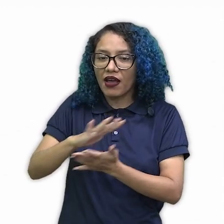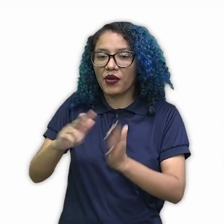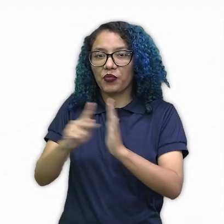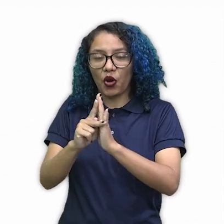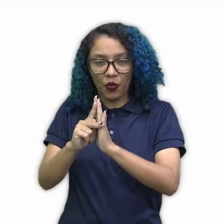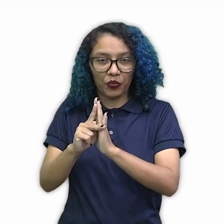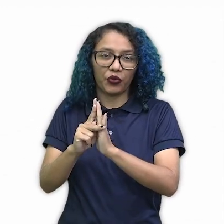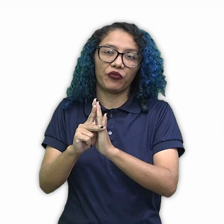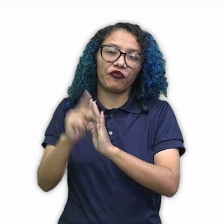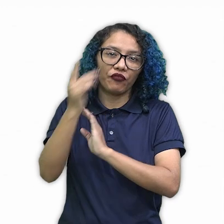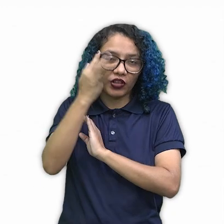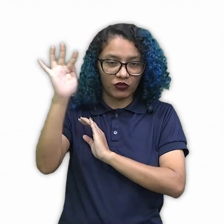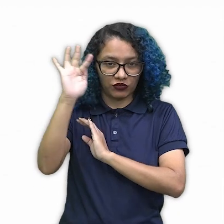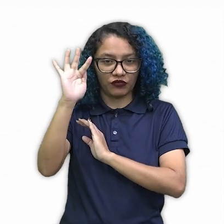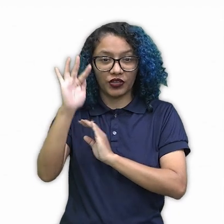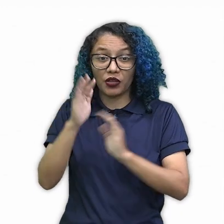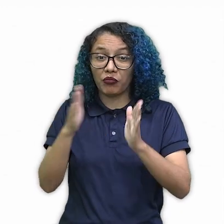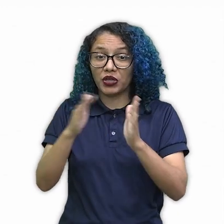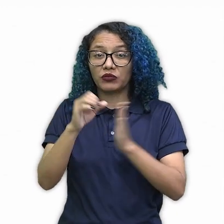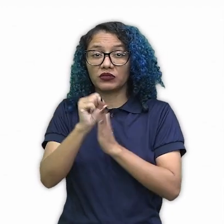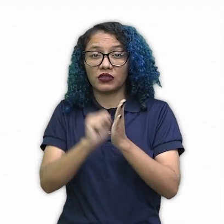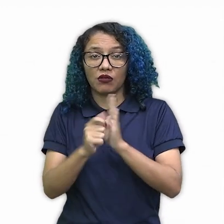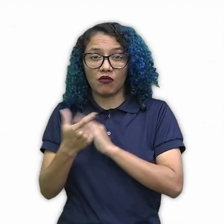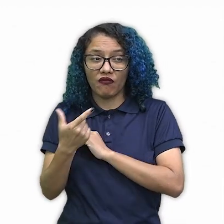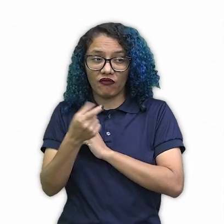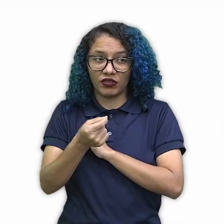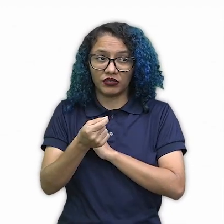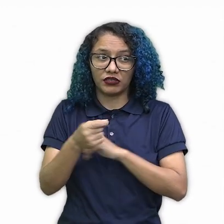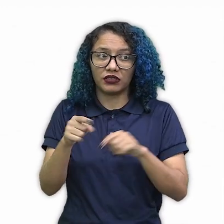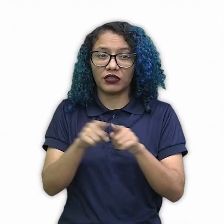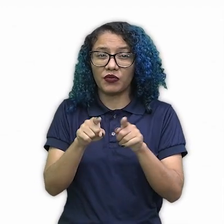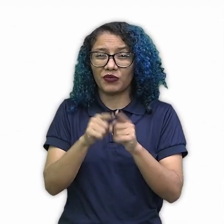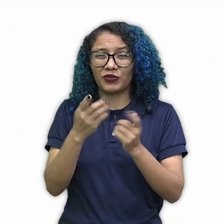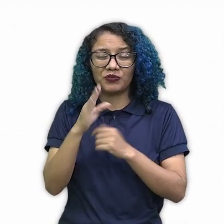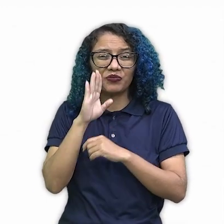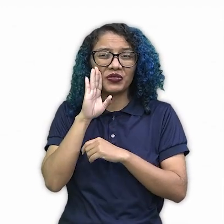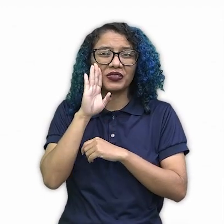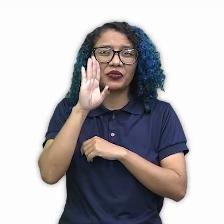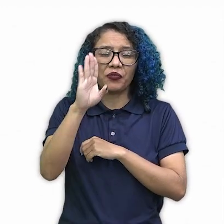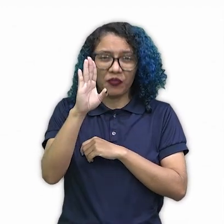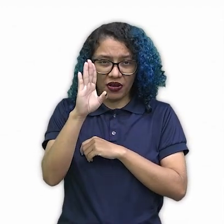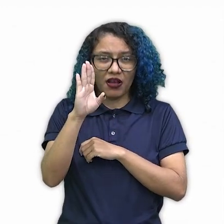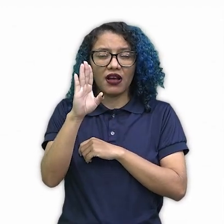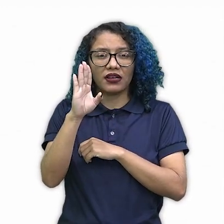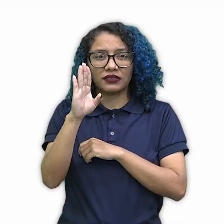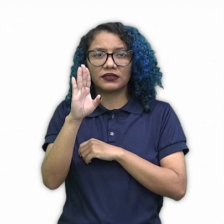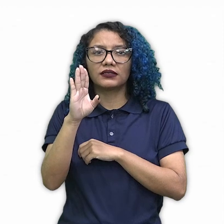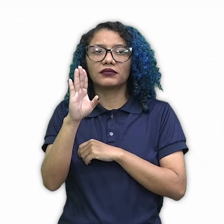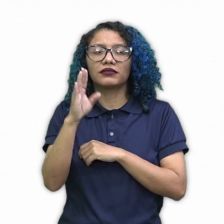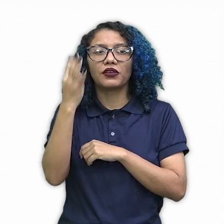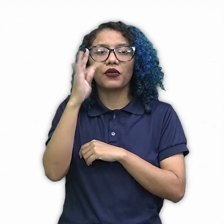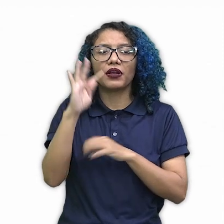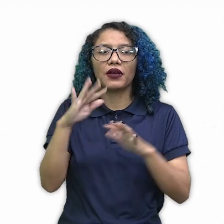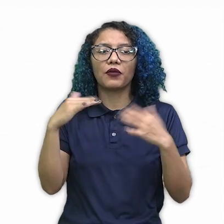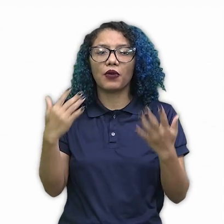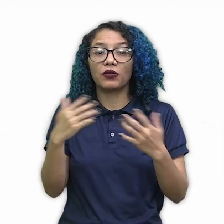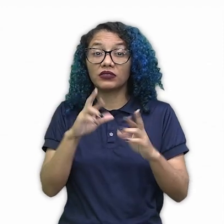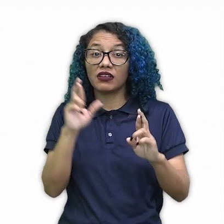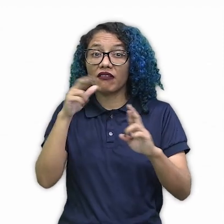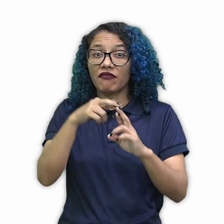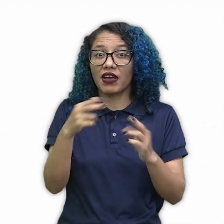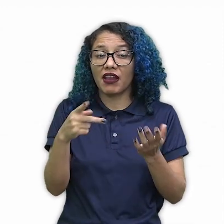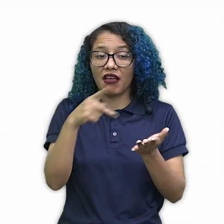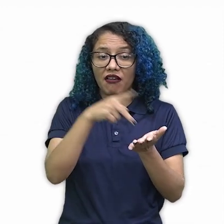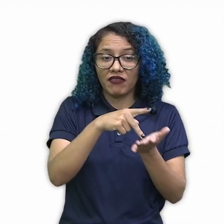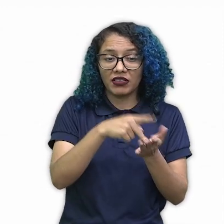desse período aí do século XX. E um dos pontos centrais e fundamentais do pensamento de Foucault está ligado à questão da verdade